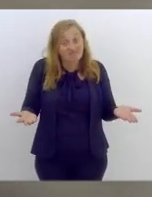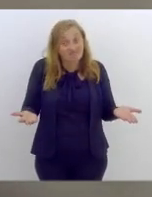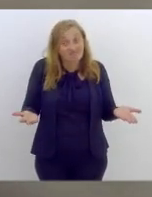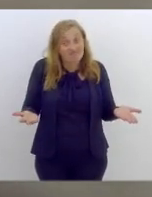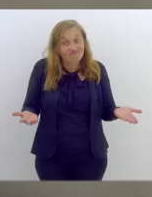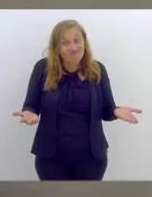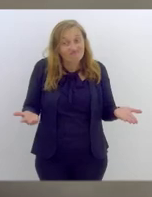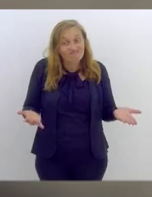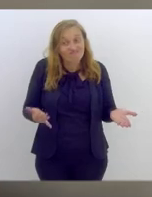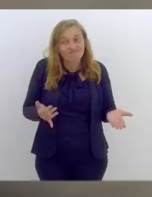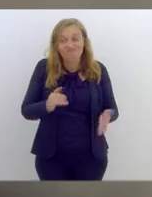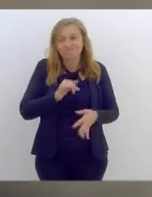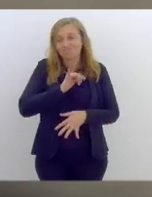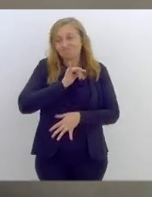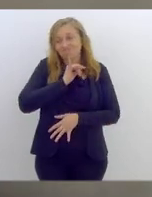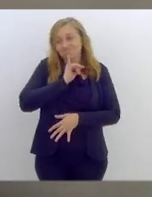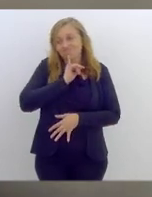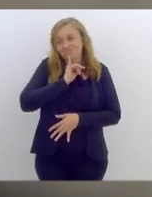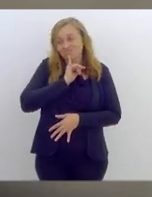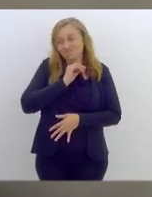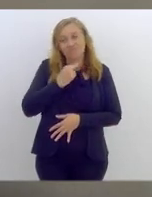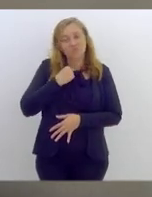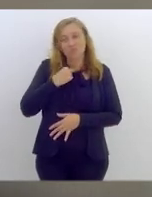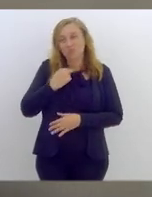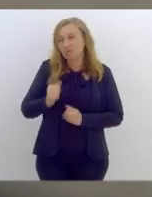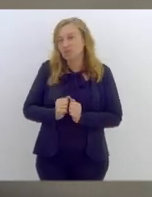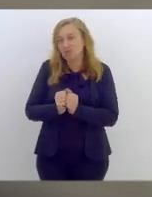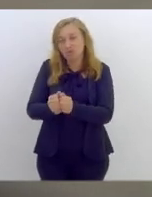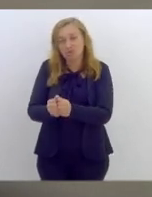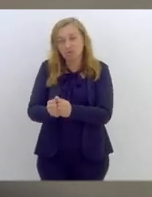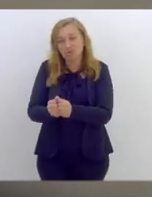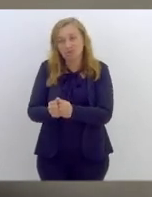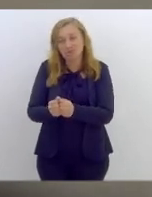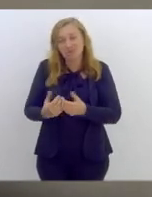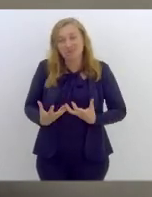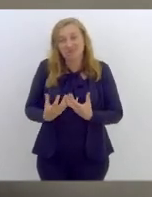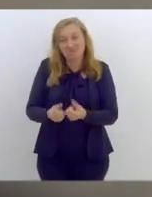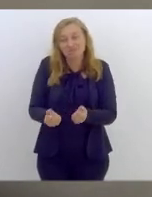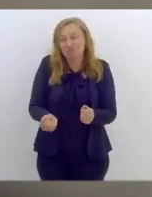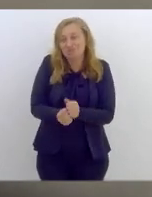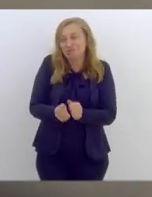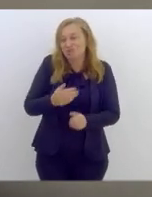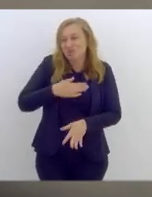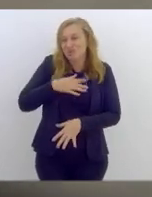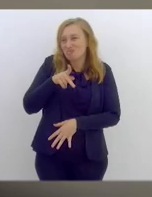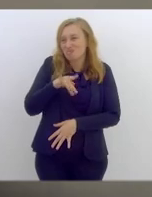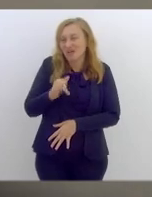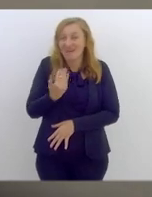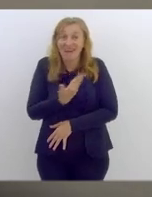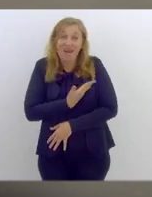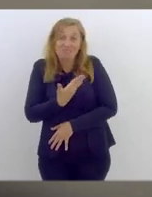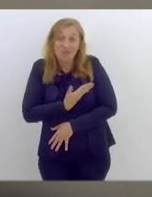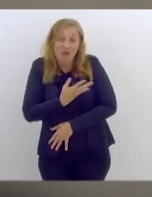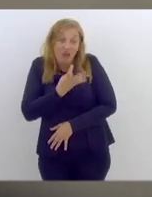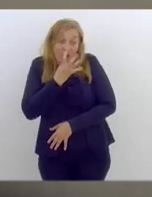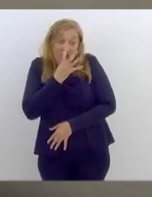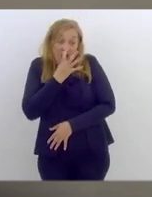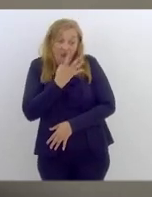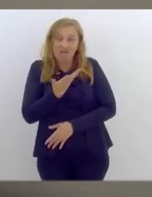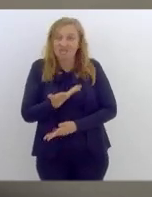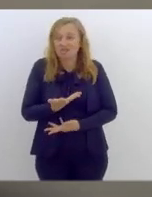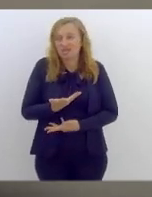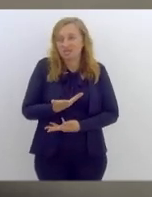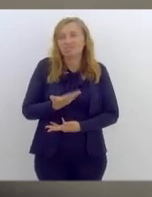eu lamento demais não estar junto, recebendo com meu pai, recebendo com tantos colegas que eu admiro,